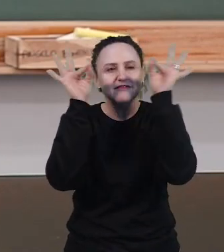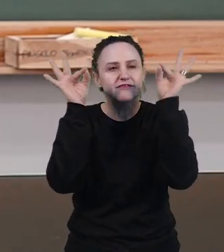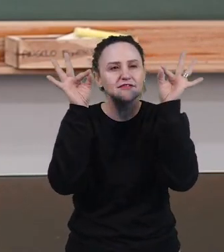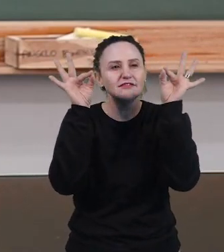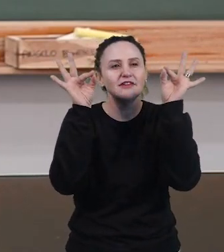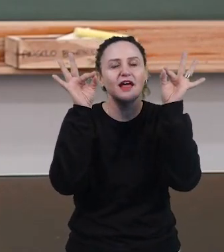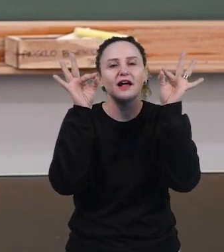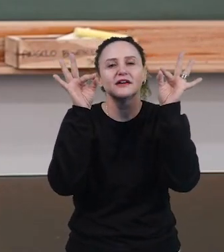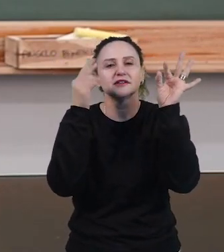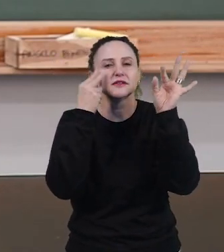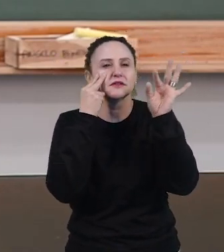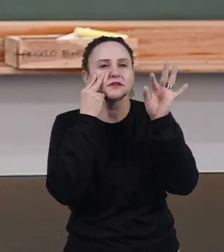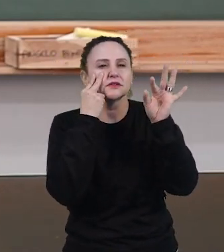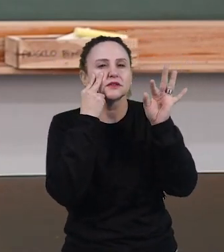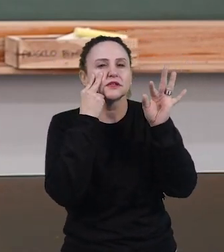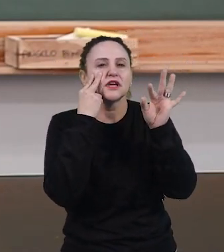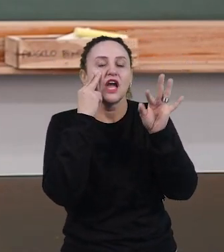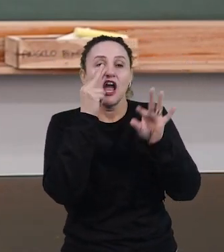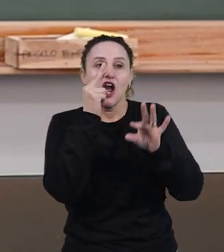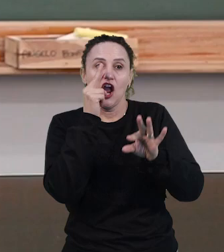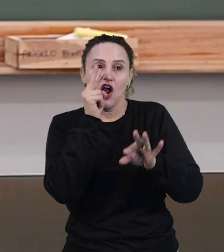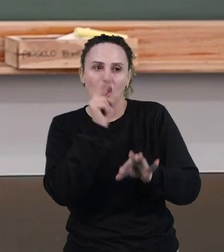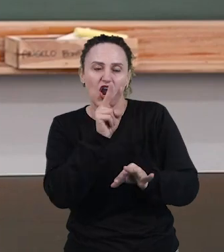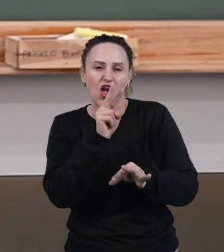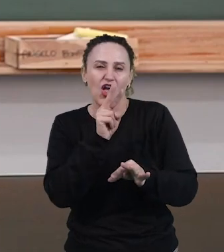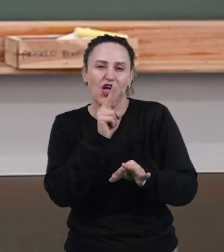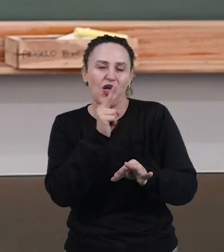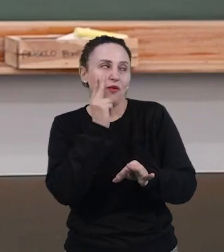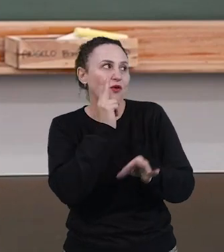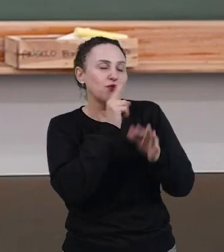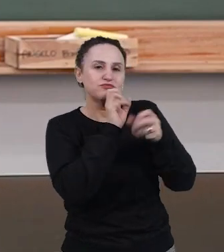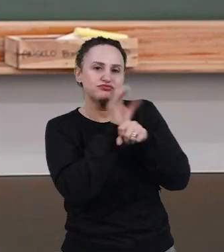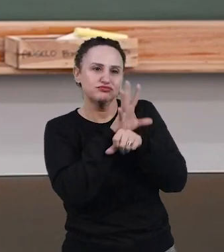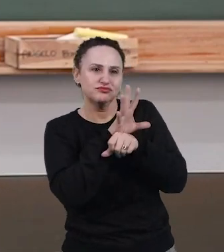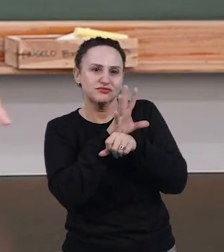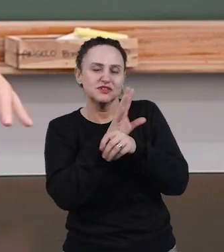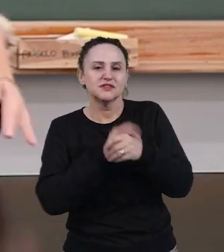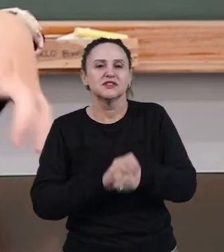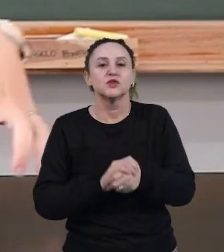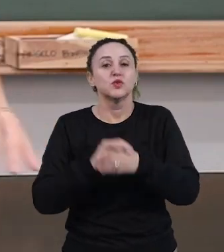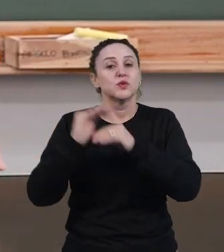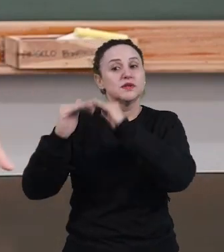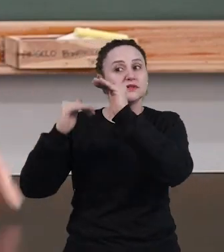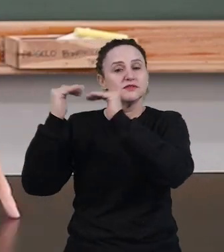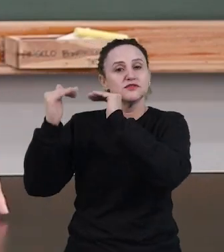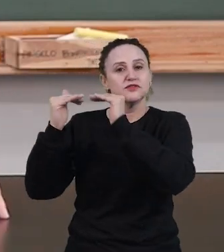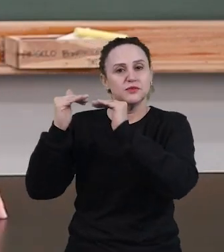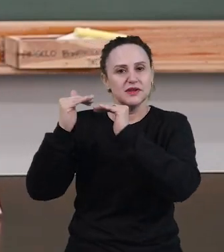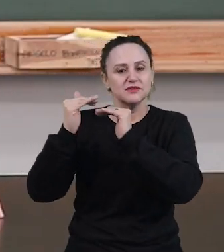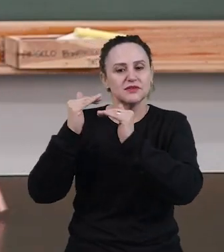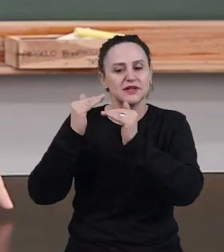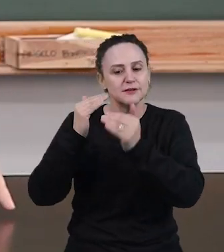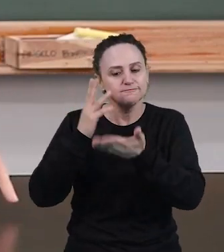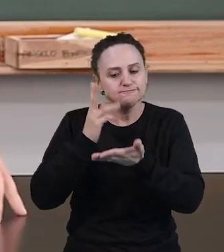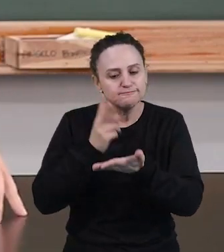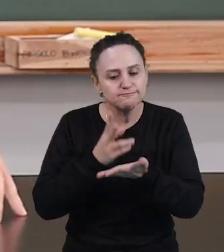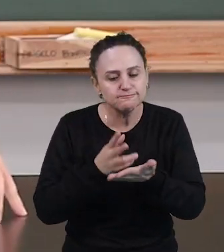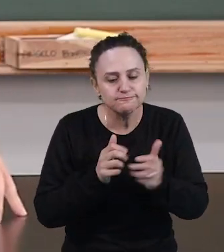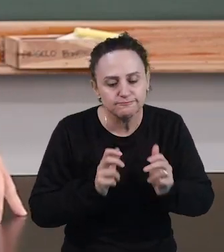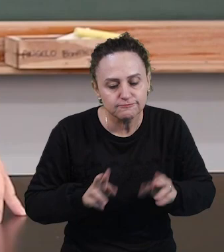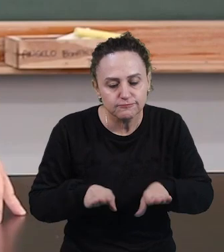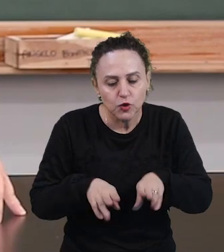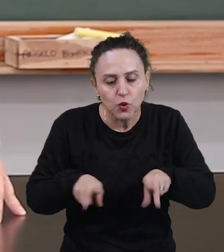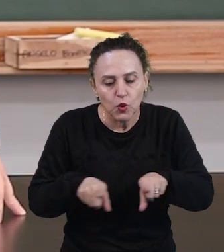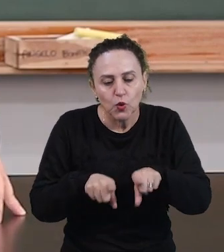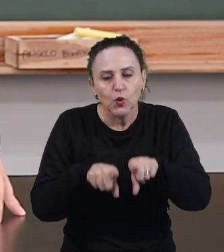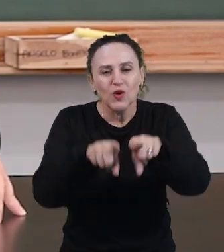dessa criança tem uma reconstrução. Então pense que essa criança ela saiu lá do sensório